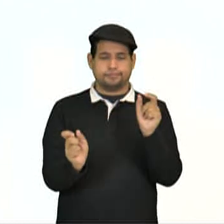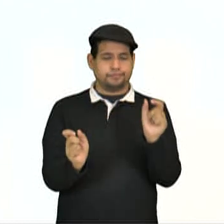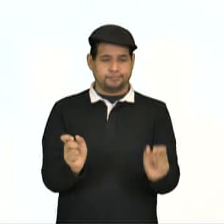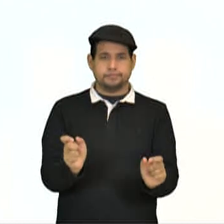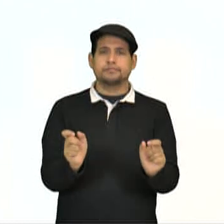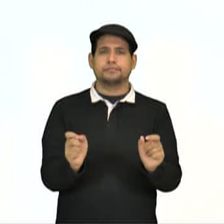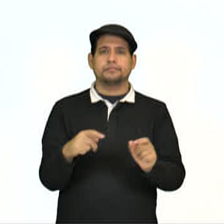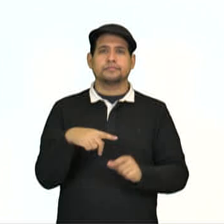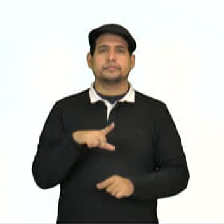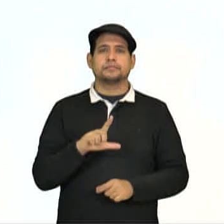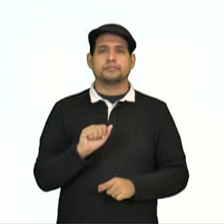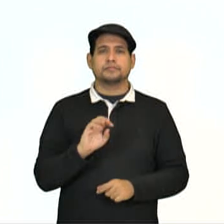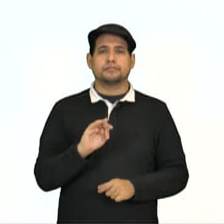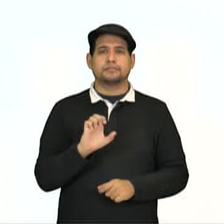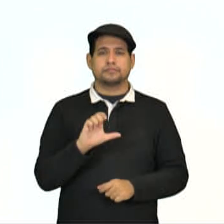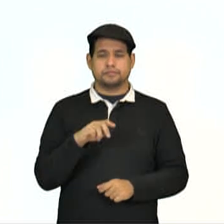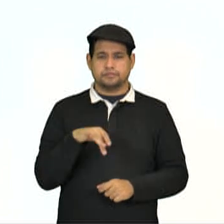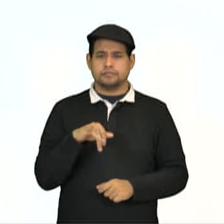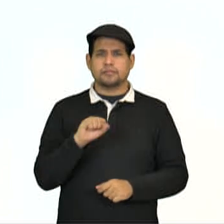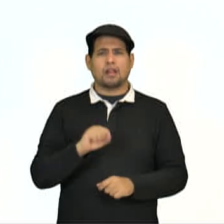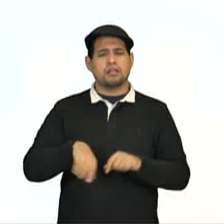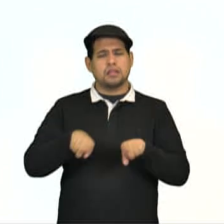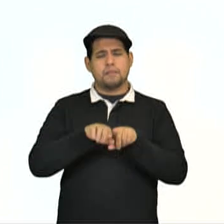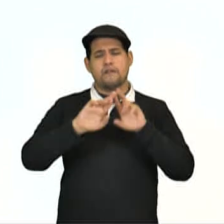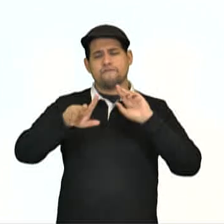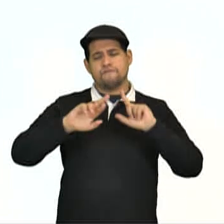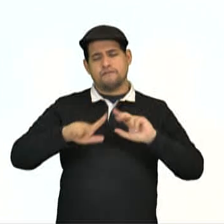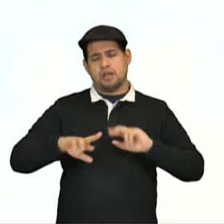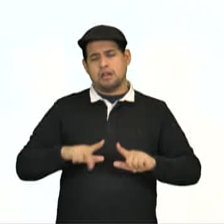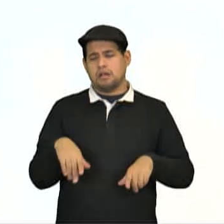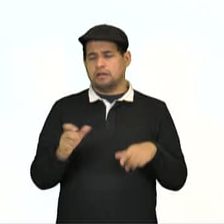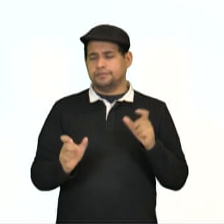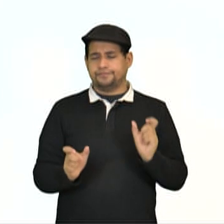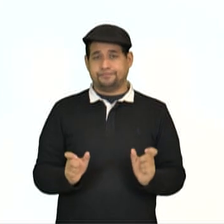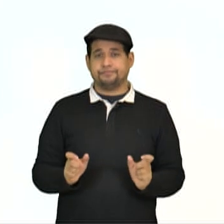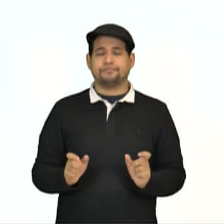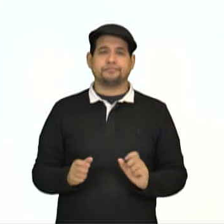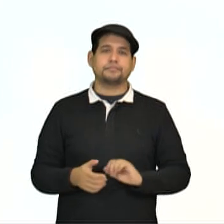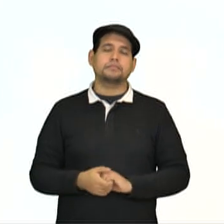dos plateumintos, e também a variedade da forma, né, do corpo.